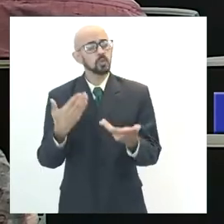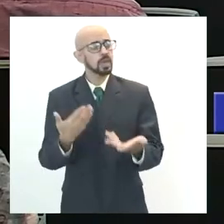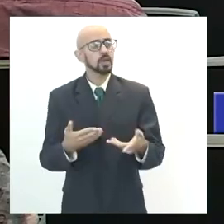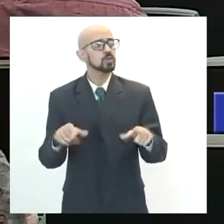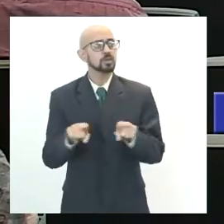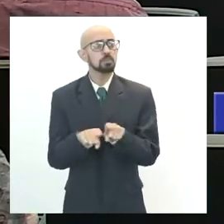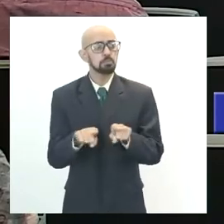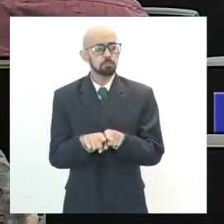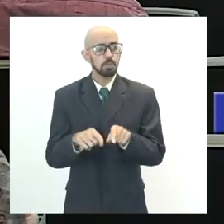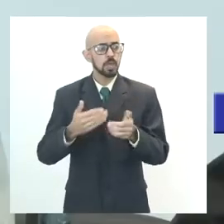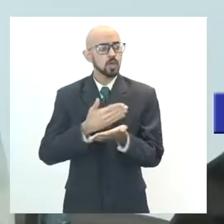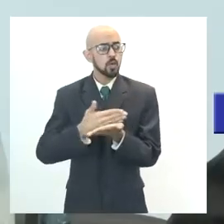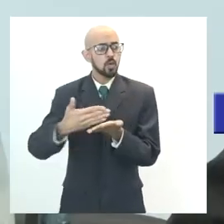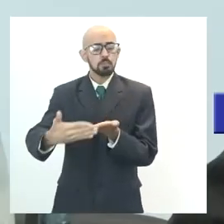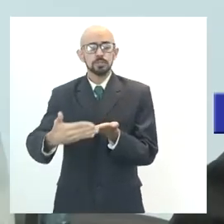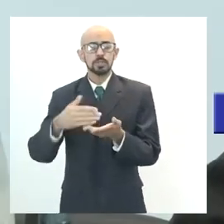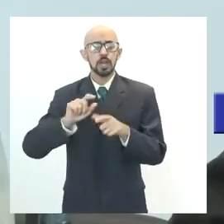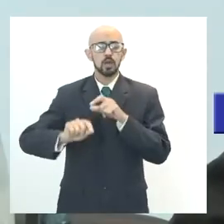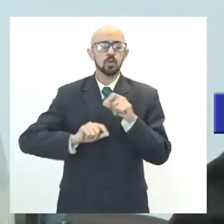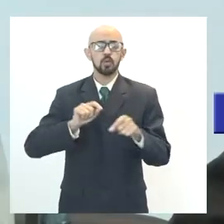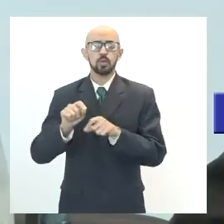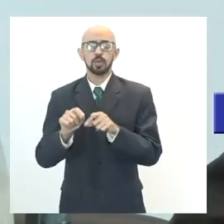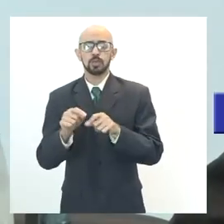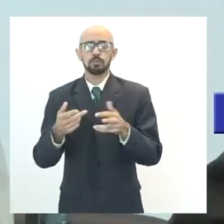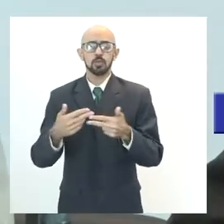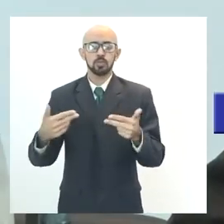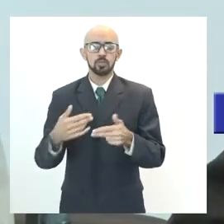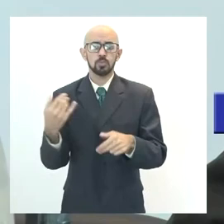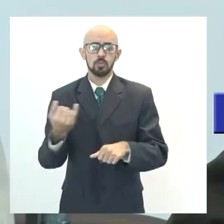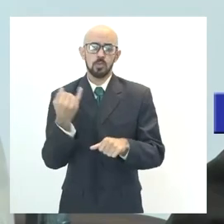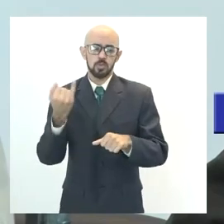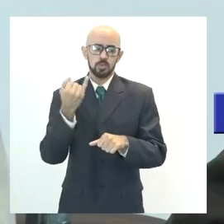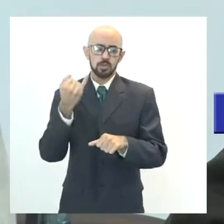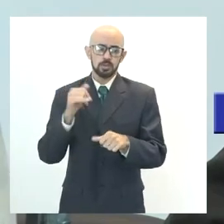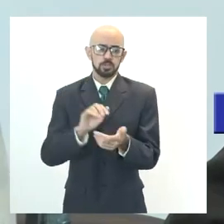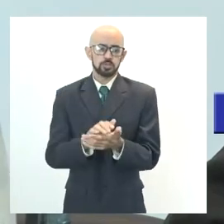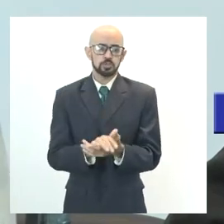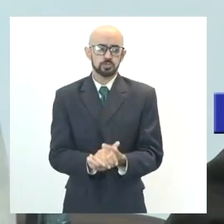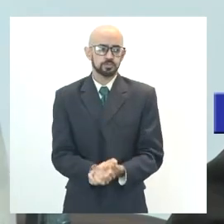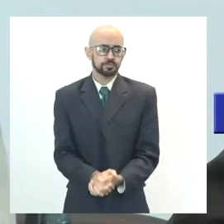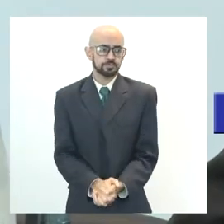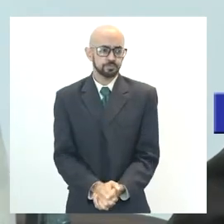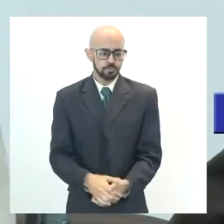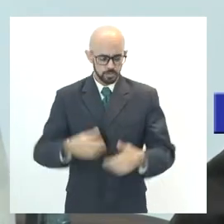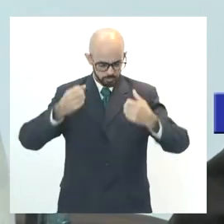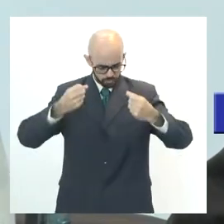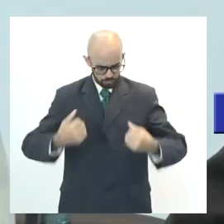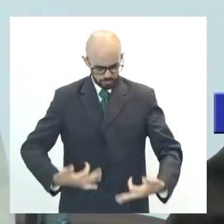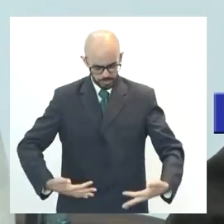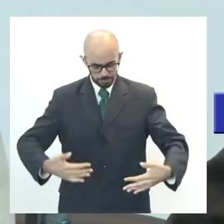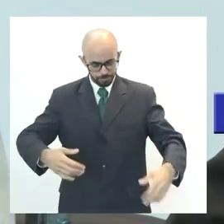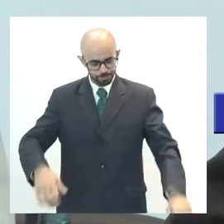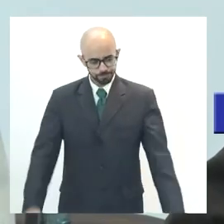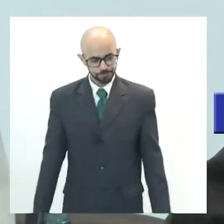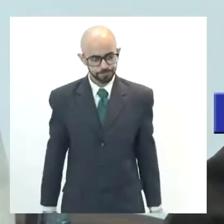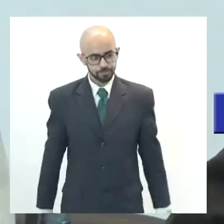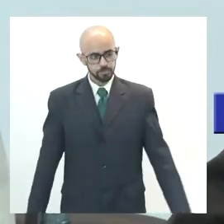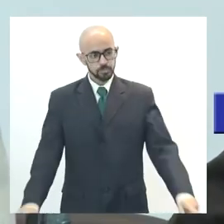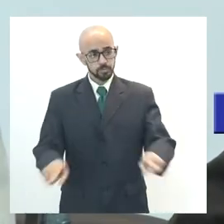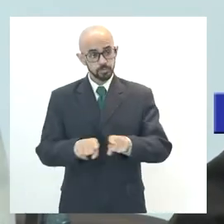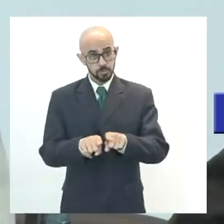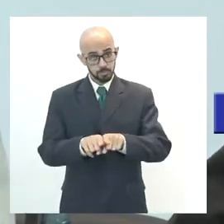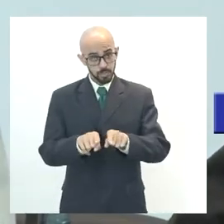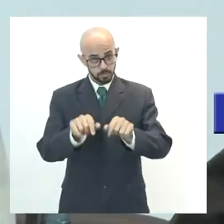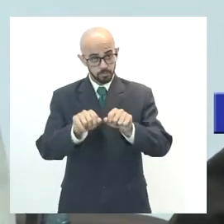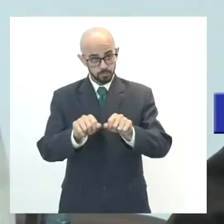conversar colocando um ponto que eu achei importante aqui para Alencar né E fazer essa